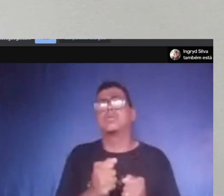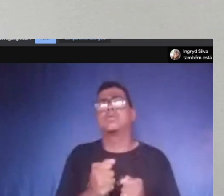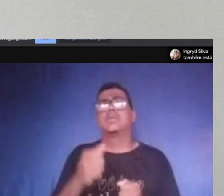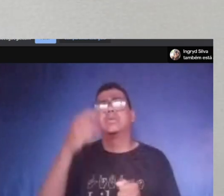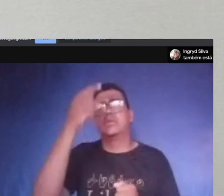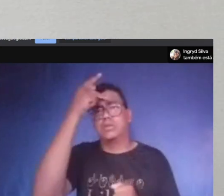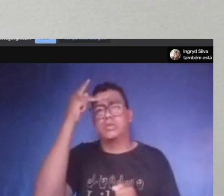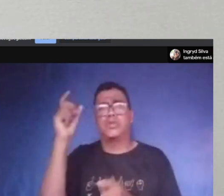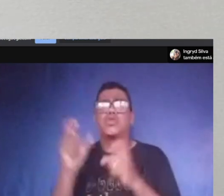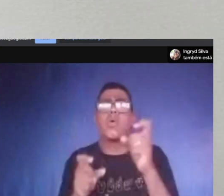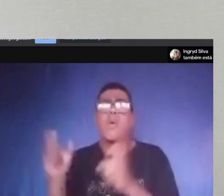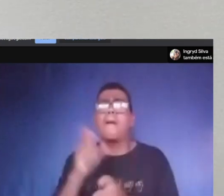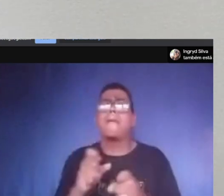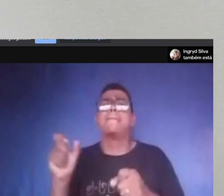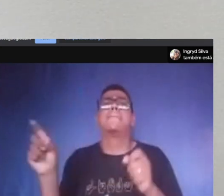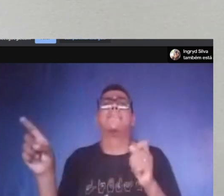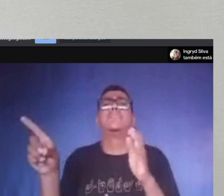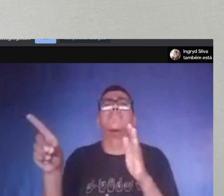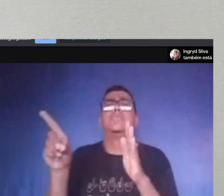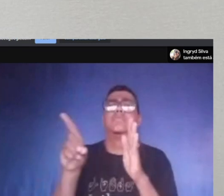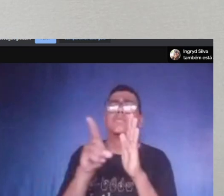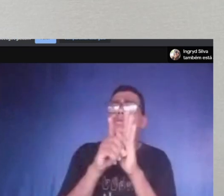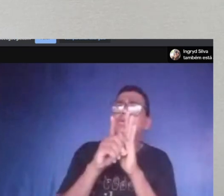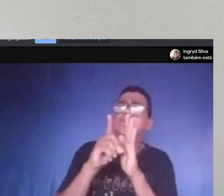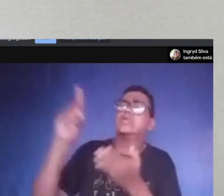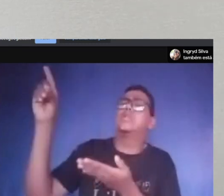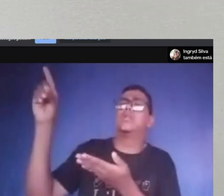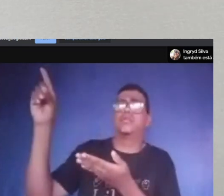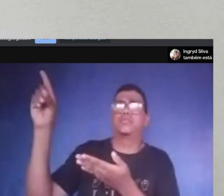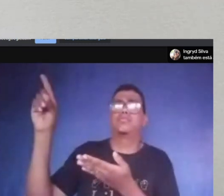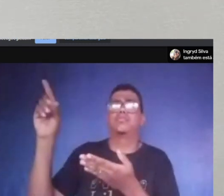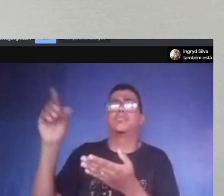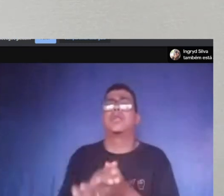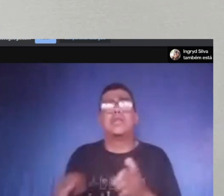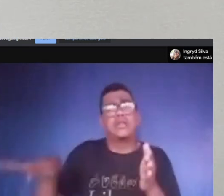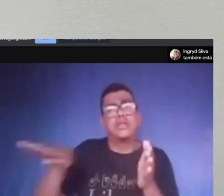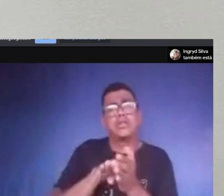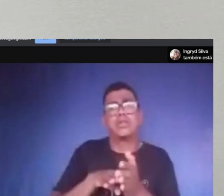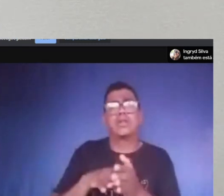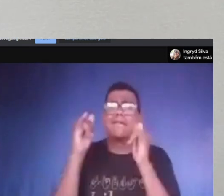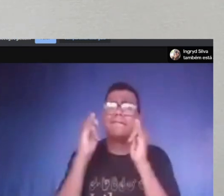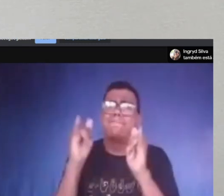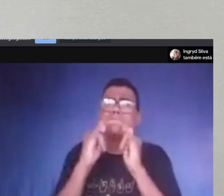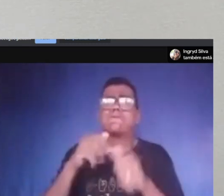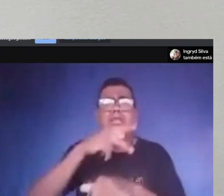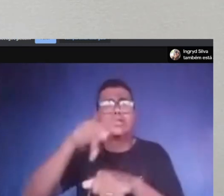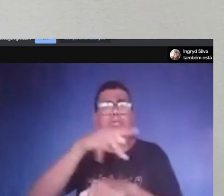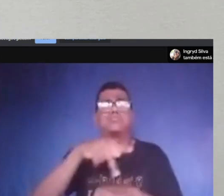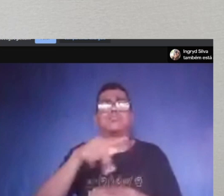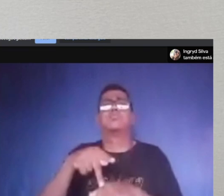ter poder, nós não vamos ter testemunho e a nossa voz não vai chegar nos confins da terra. Que